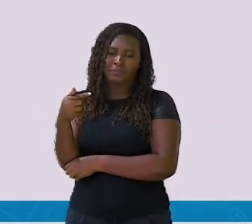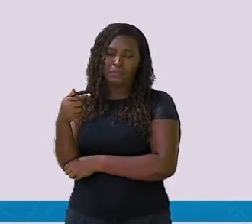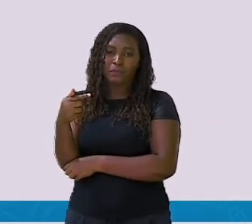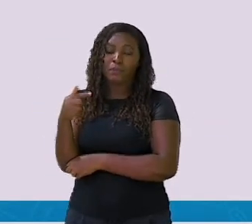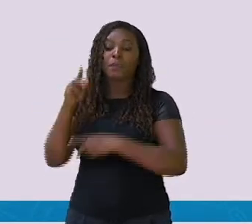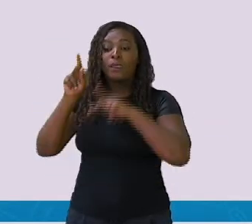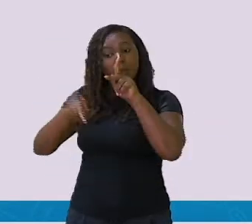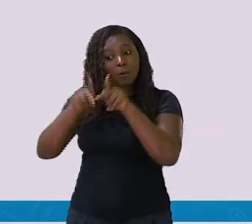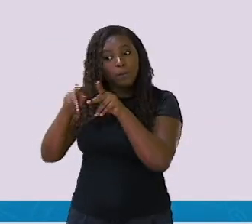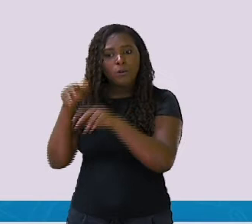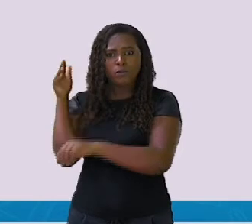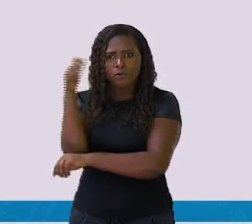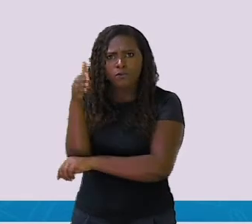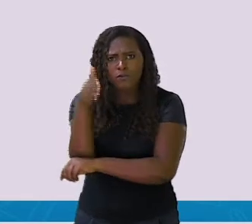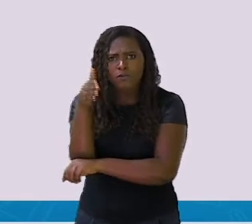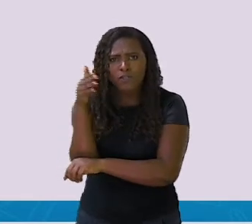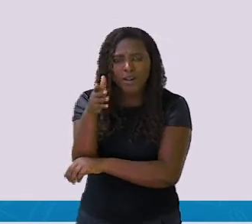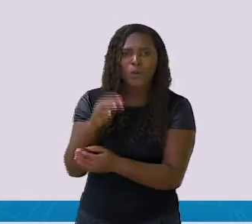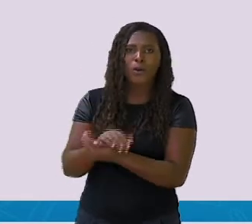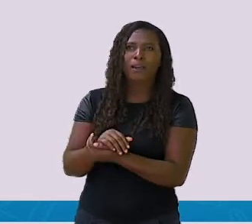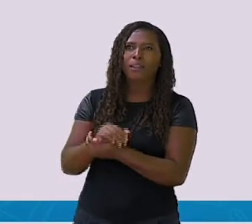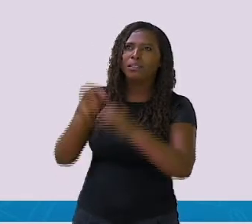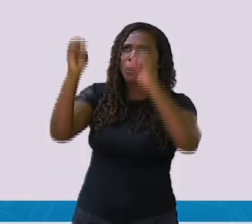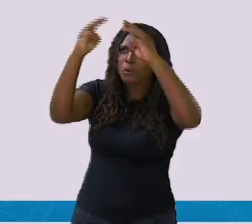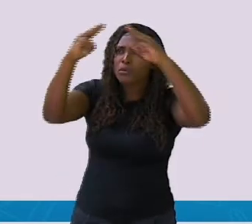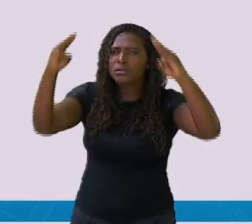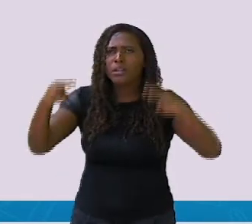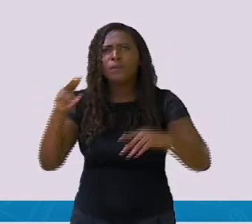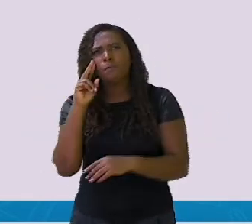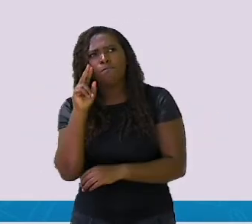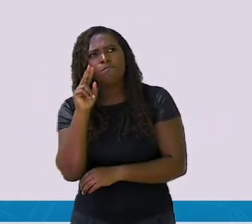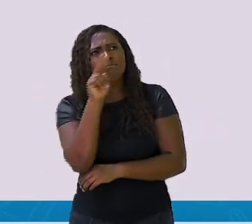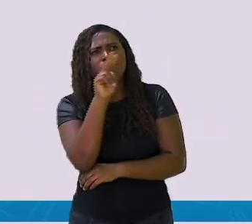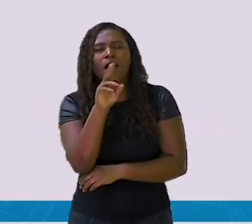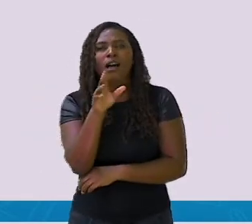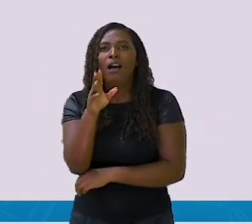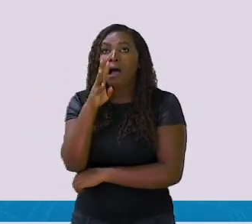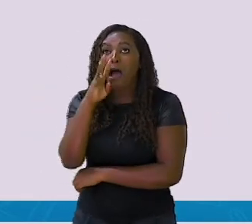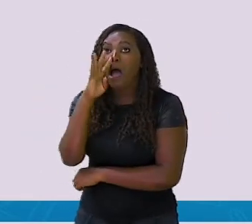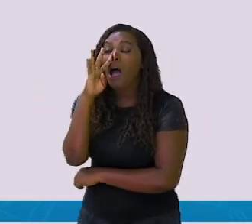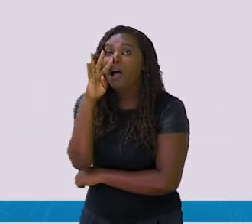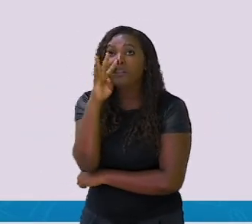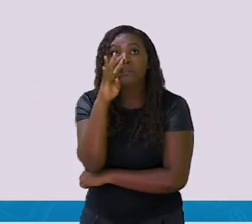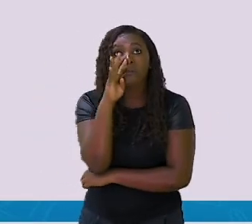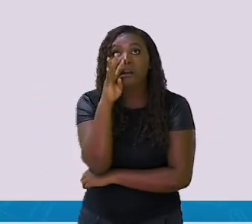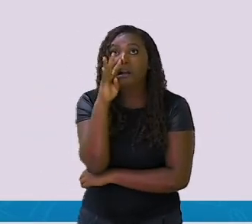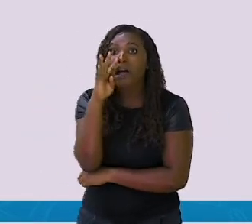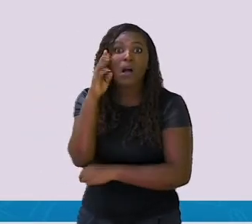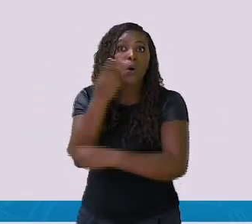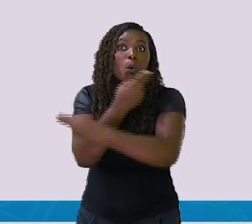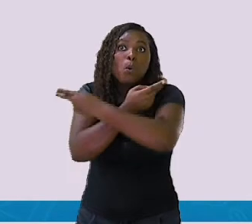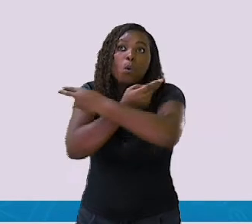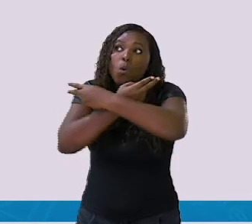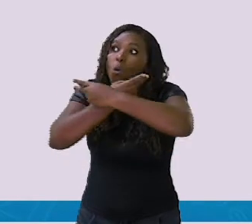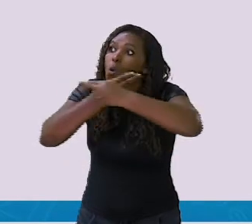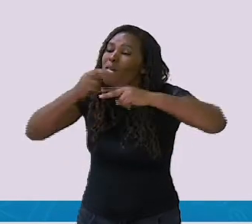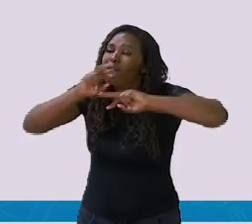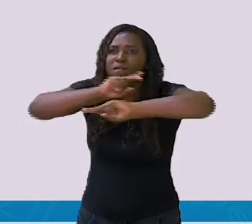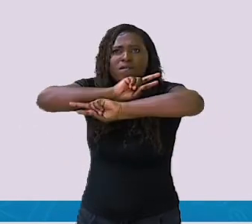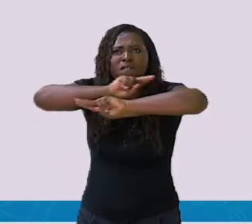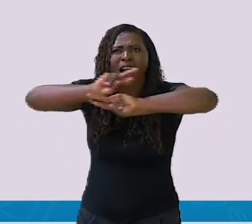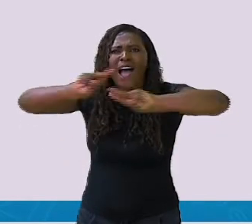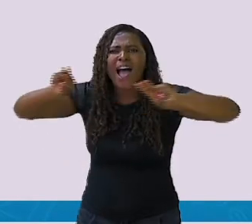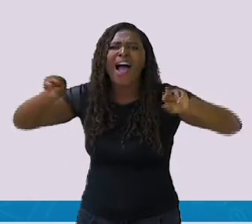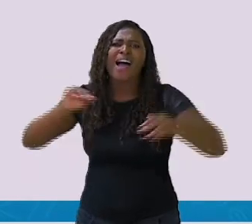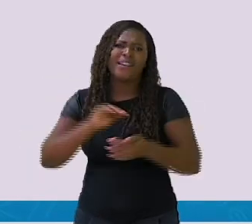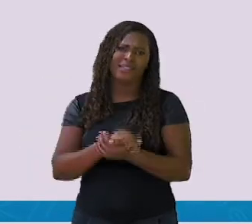tem exposto, ele tem nele um acervo muito grande. E esses acervos que a gente fala, né,